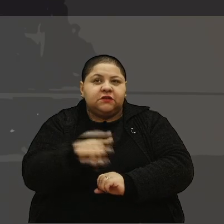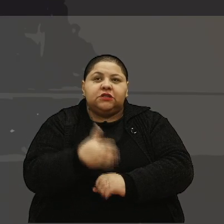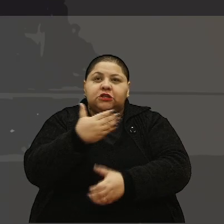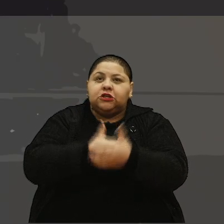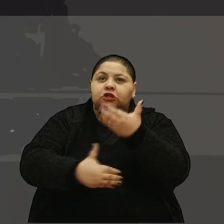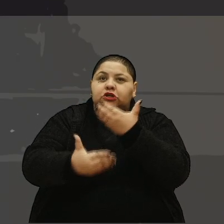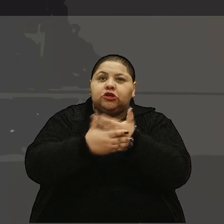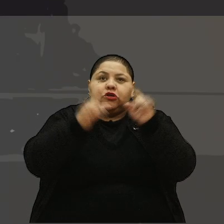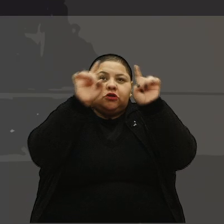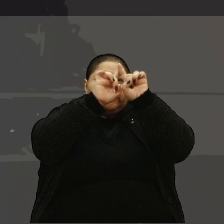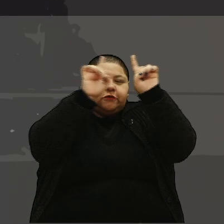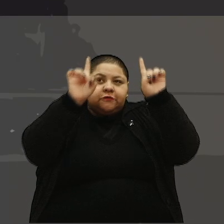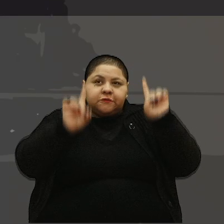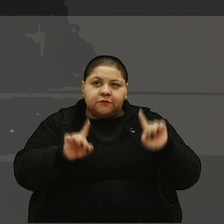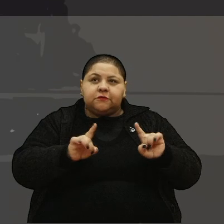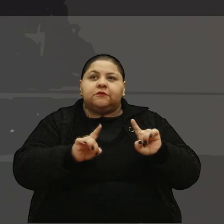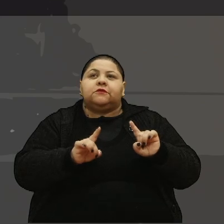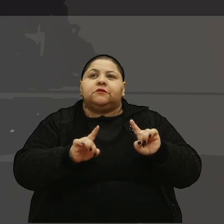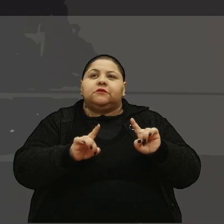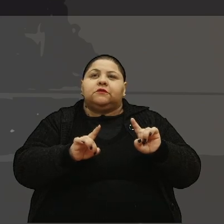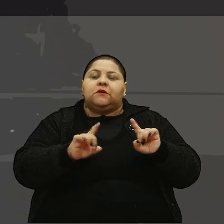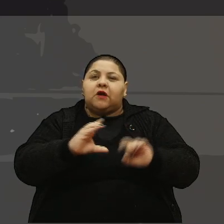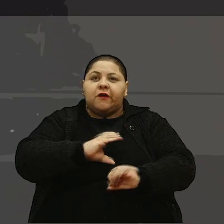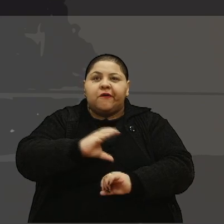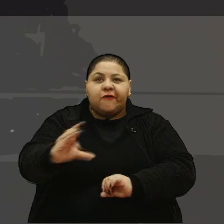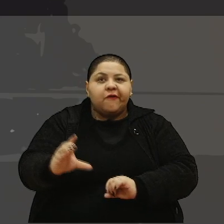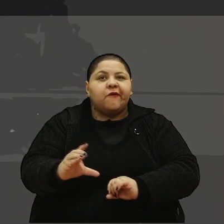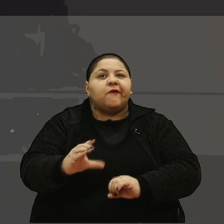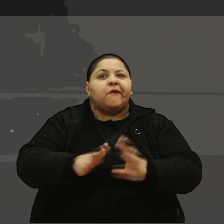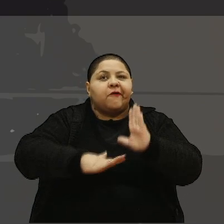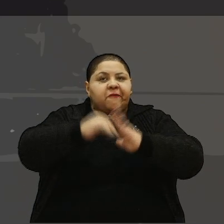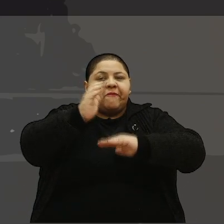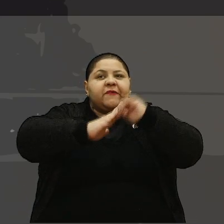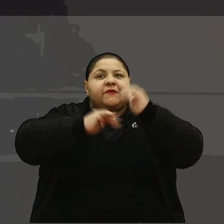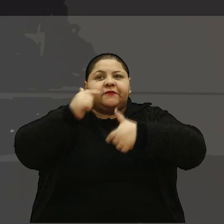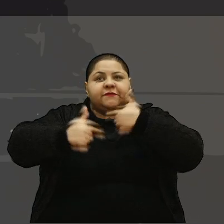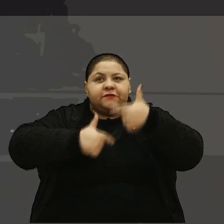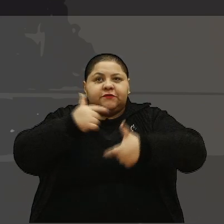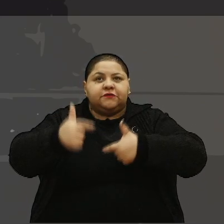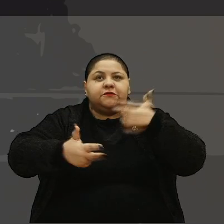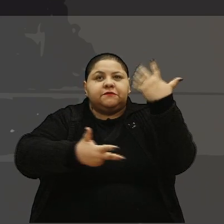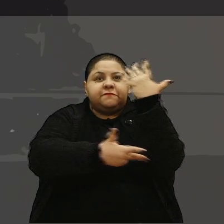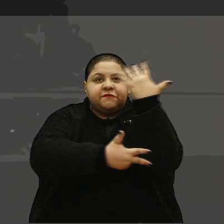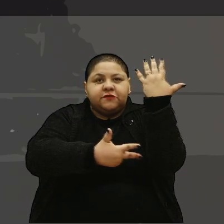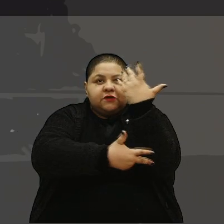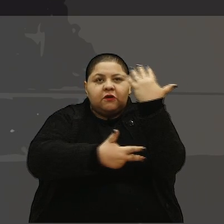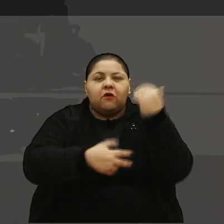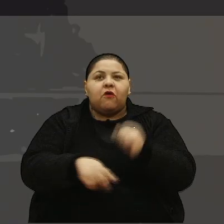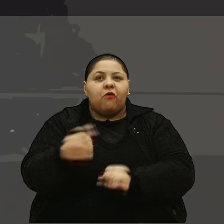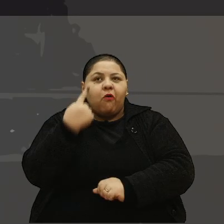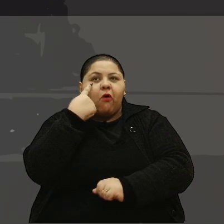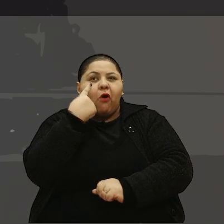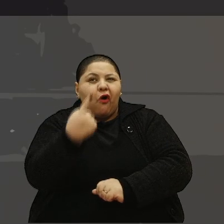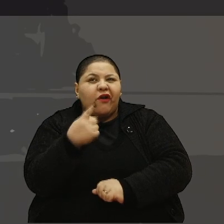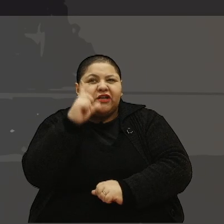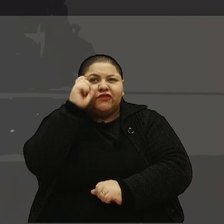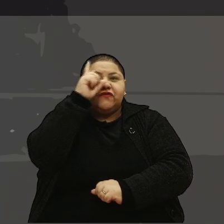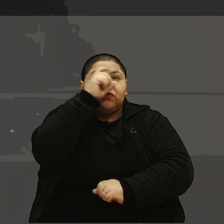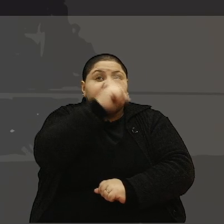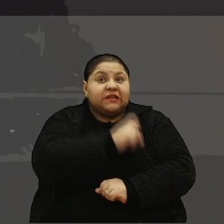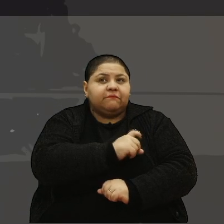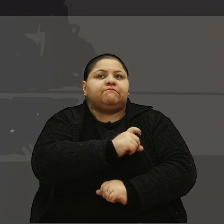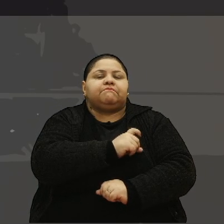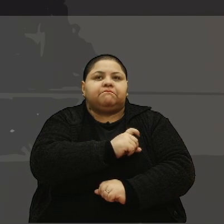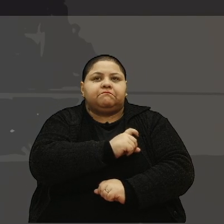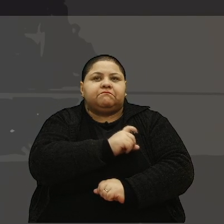a equipe, servidores, a coordenação, executando os trabalhos de poda. Olha a complexidade,